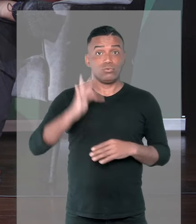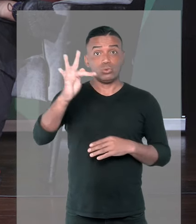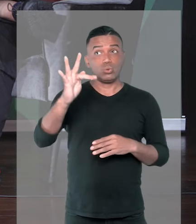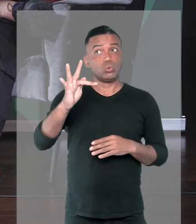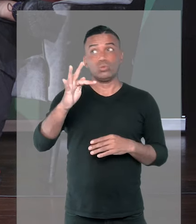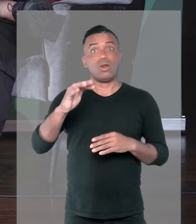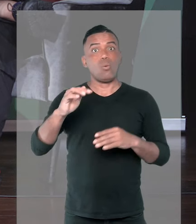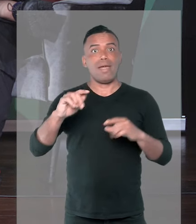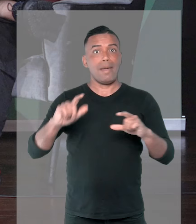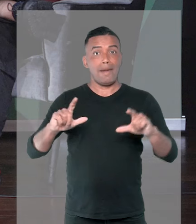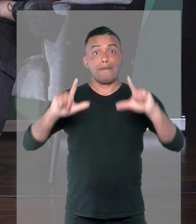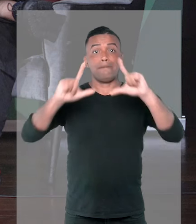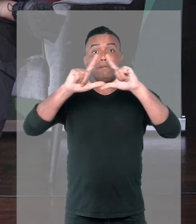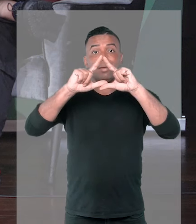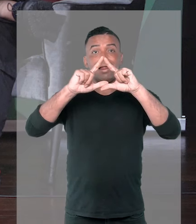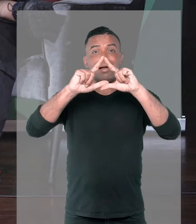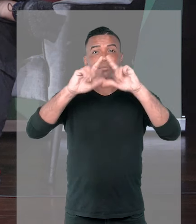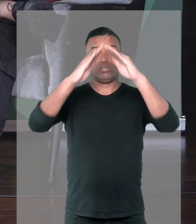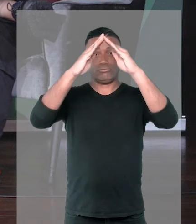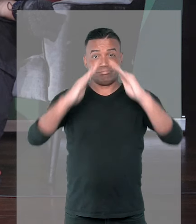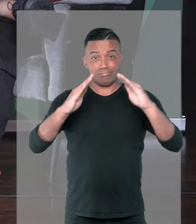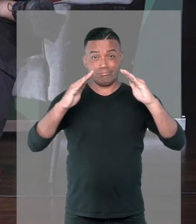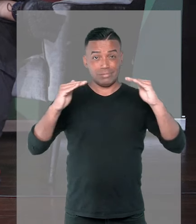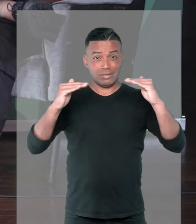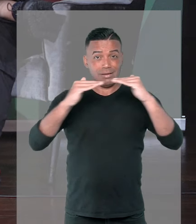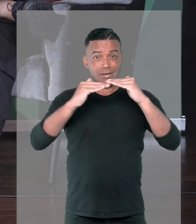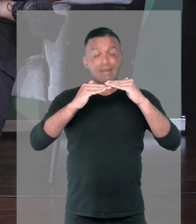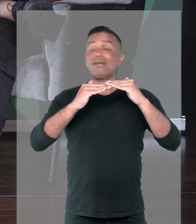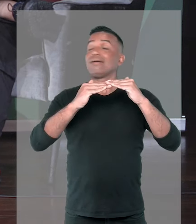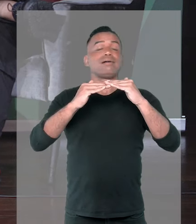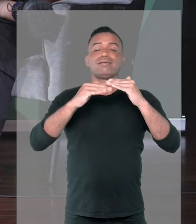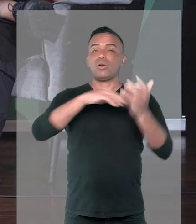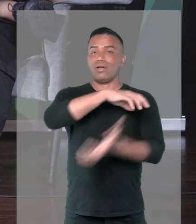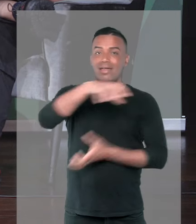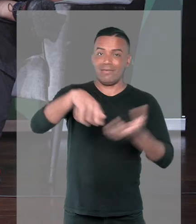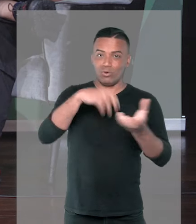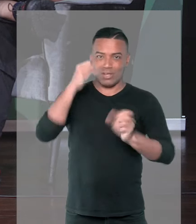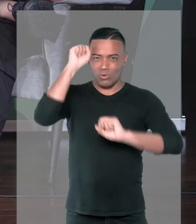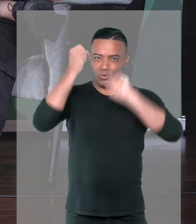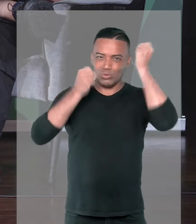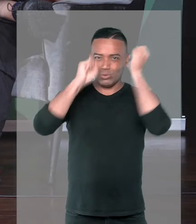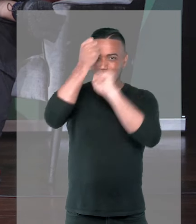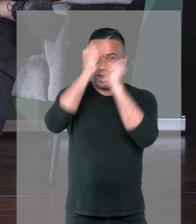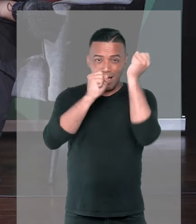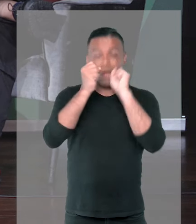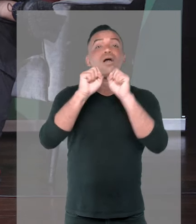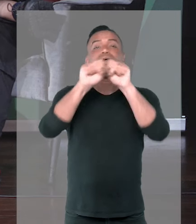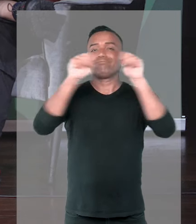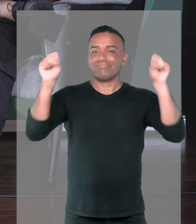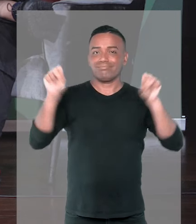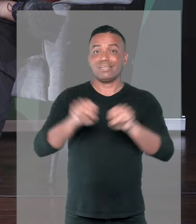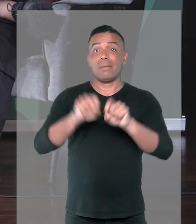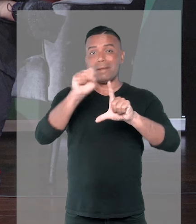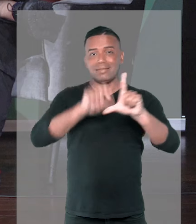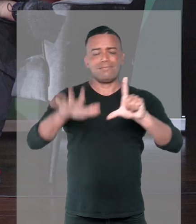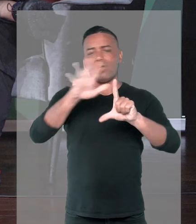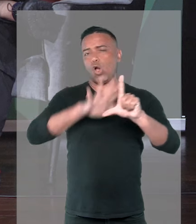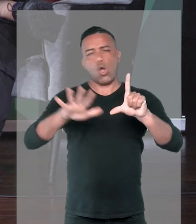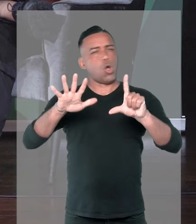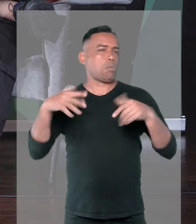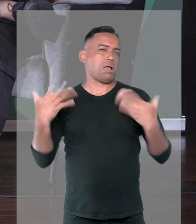uma pirâmide de camadas de Poder da revolu Industrial ele é necessariamente uma rede o que plataformas fazem